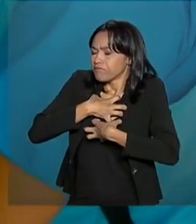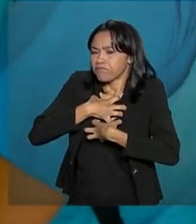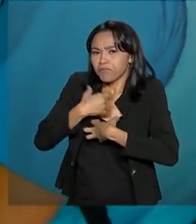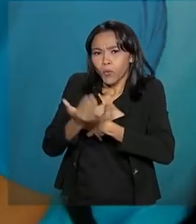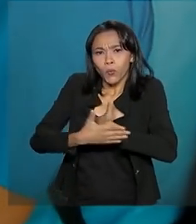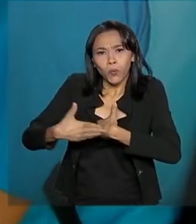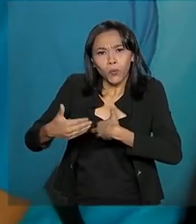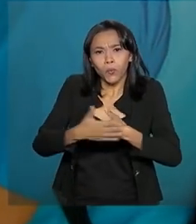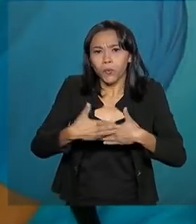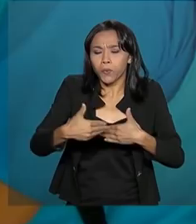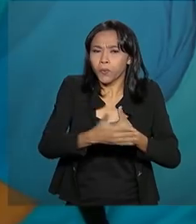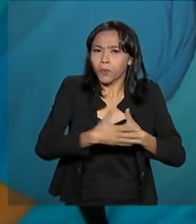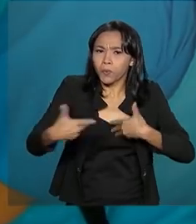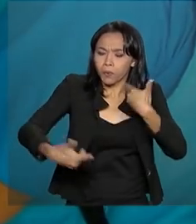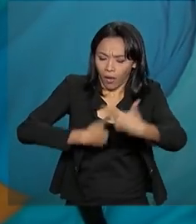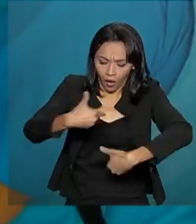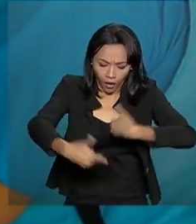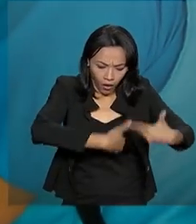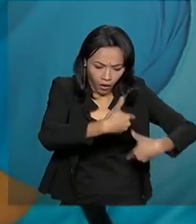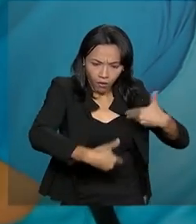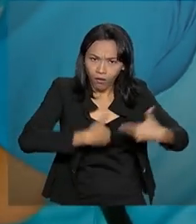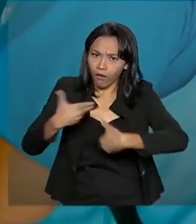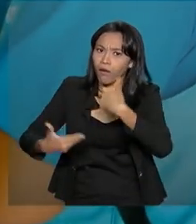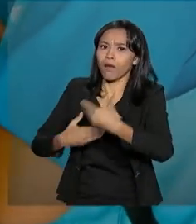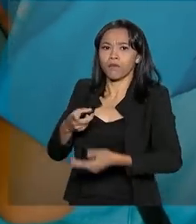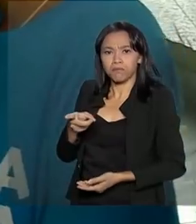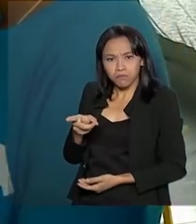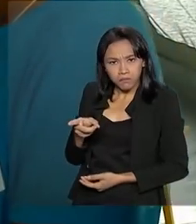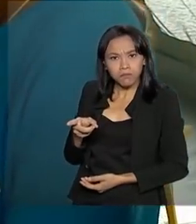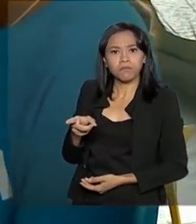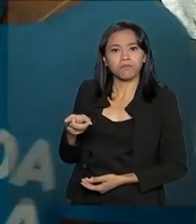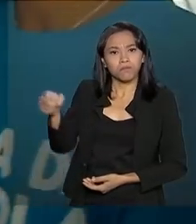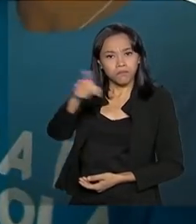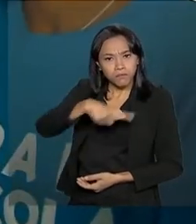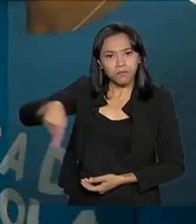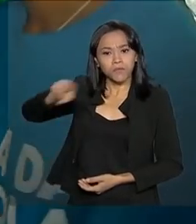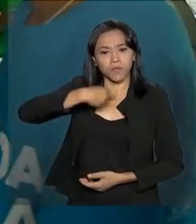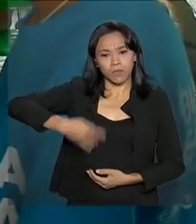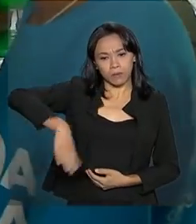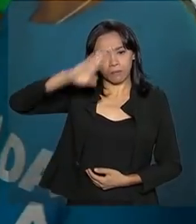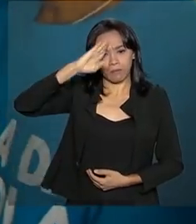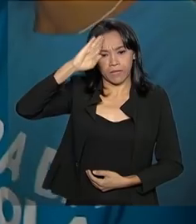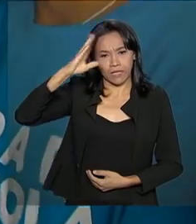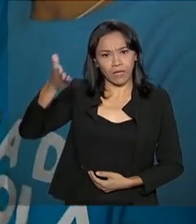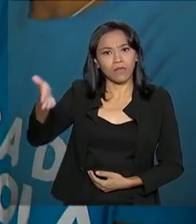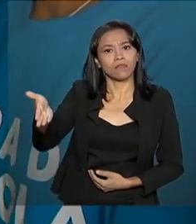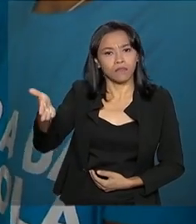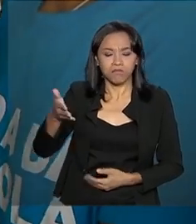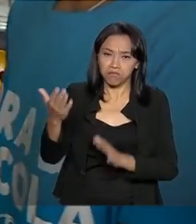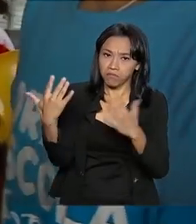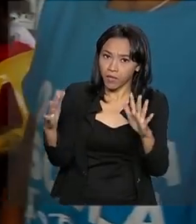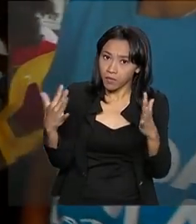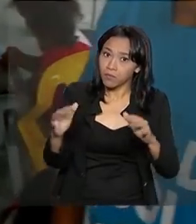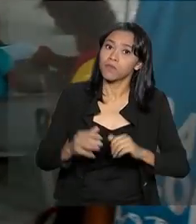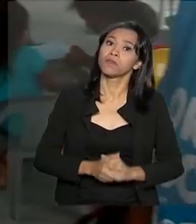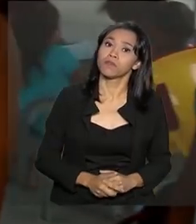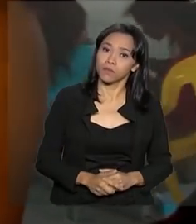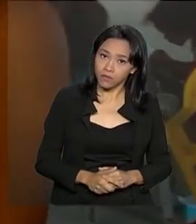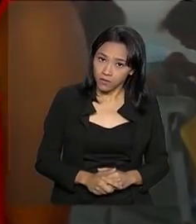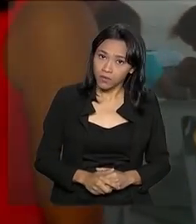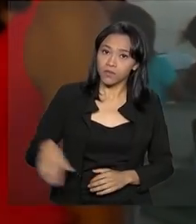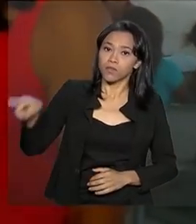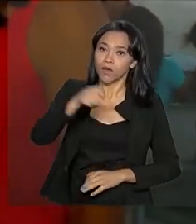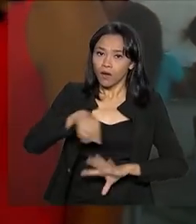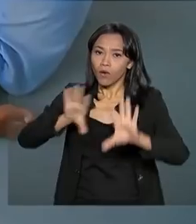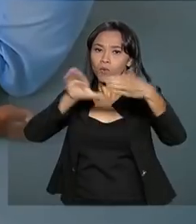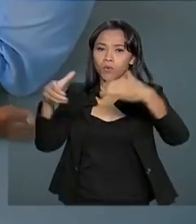tanta amabilidade como a que têm recebido de parte dos nossos militares. Parabéns para as Forças